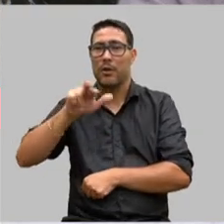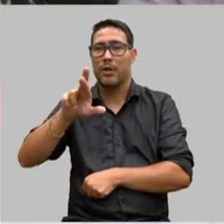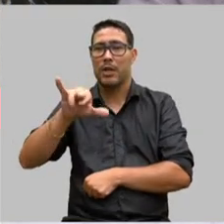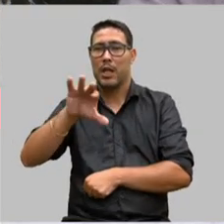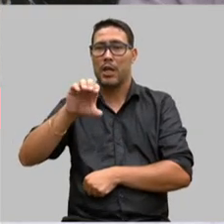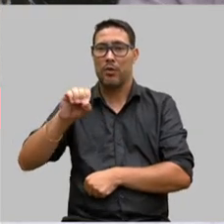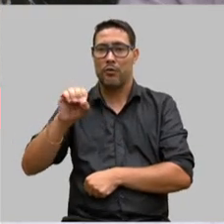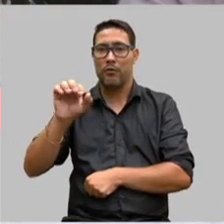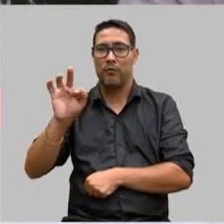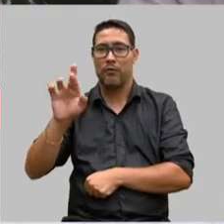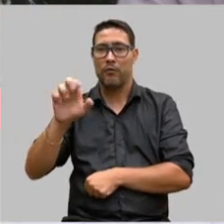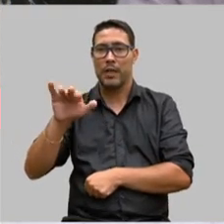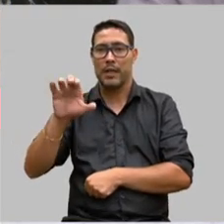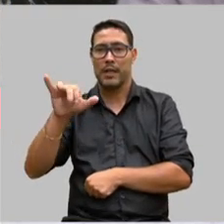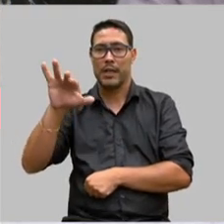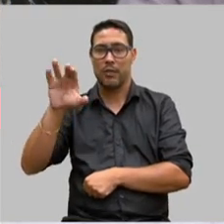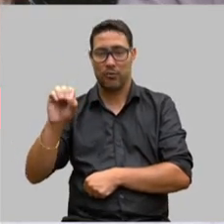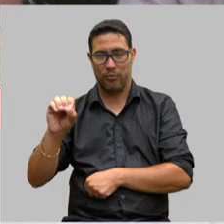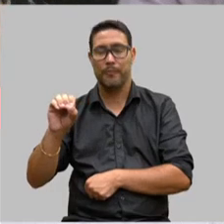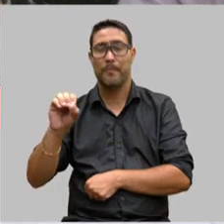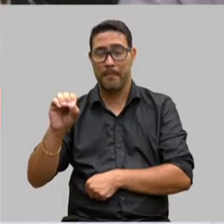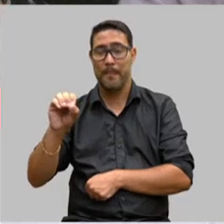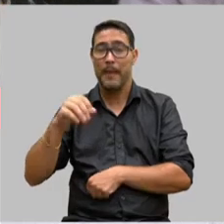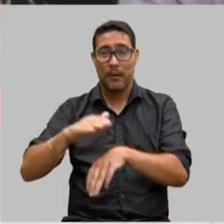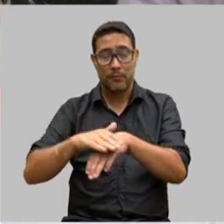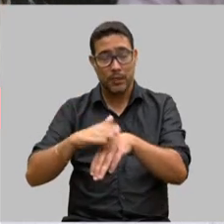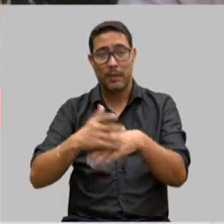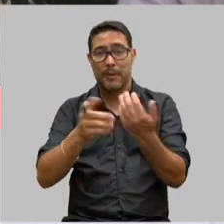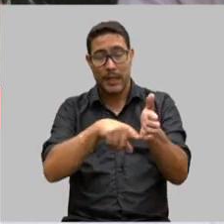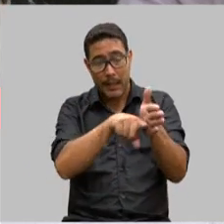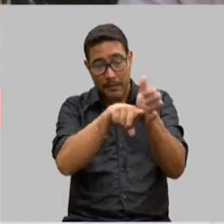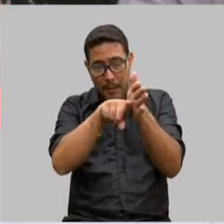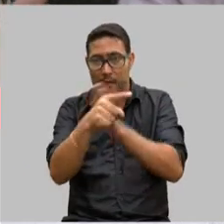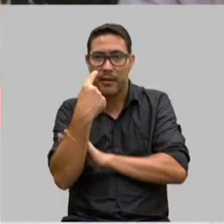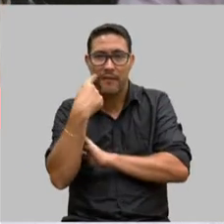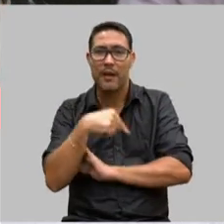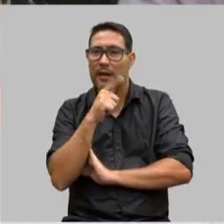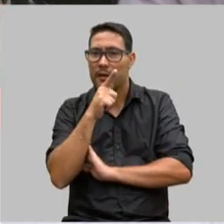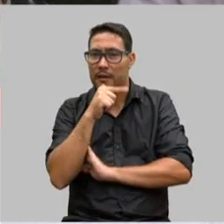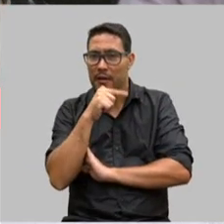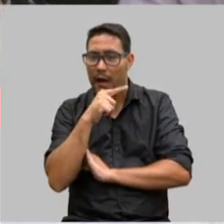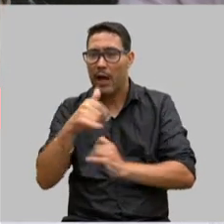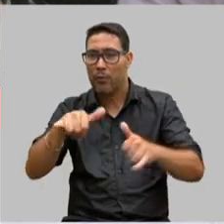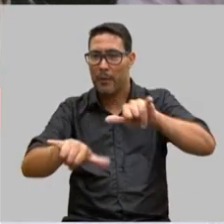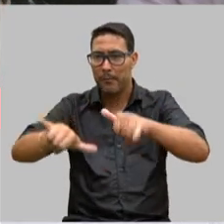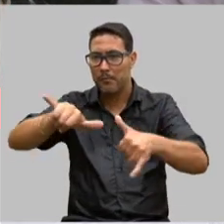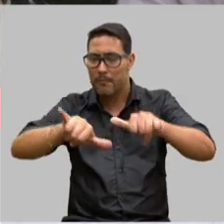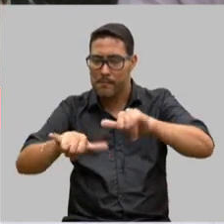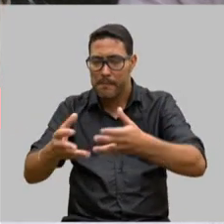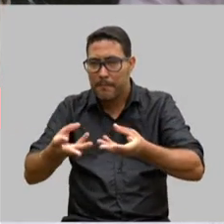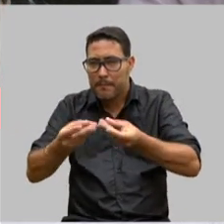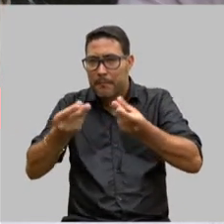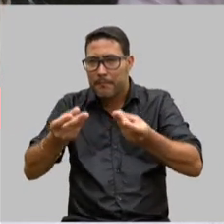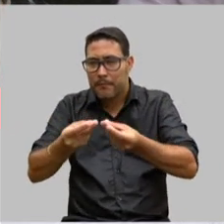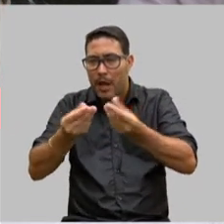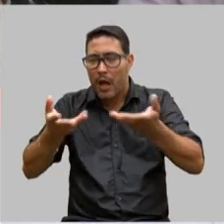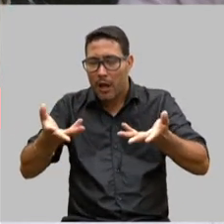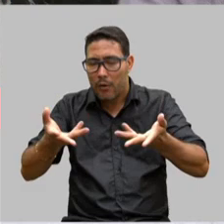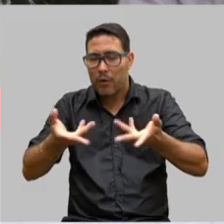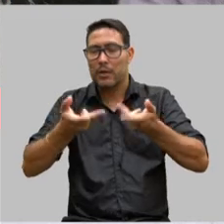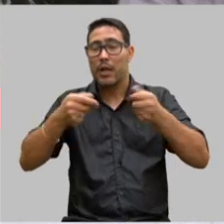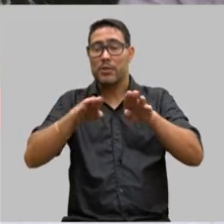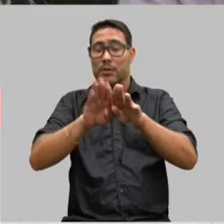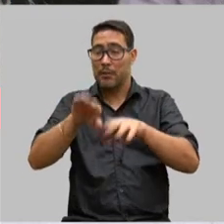Francisco. E o mais importante, além da pesquisa, de olhar a qualidade da água, olhar o Rio São Francisco, com a participação das